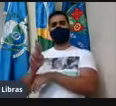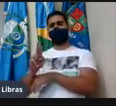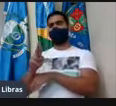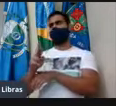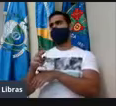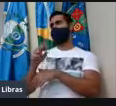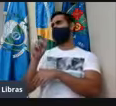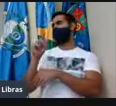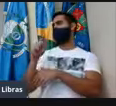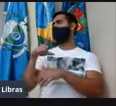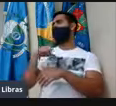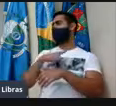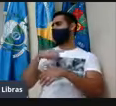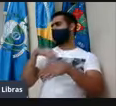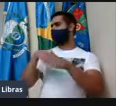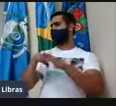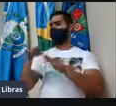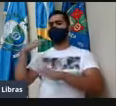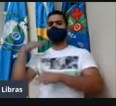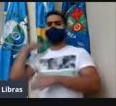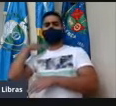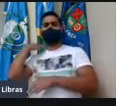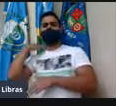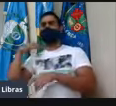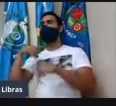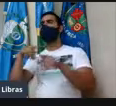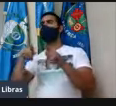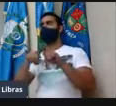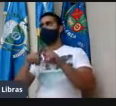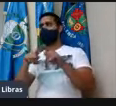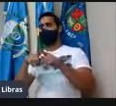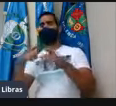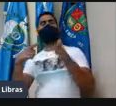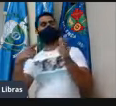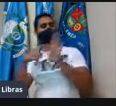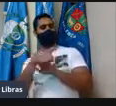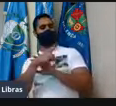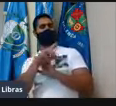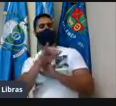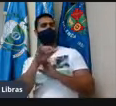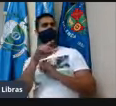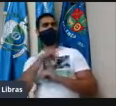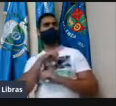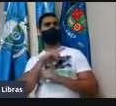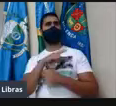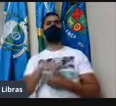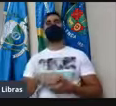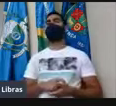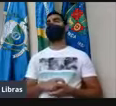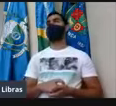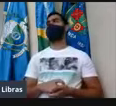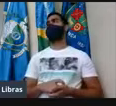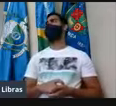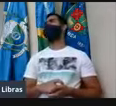em caixa. Então, também é para ver isso, né? Se tem alguém lá com CPA20,